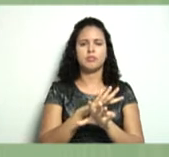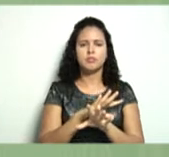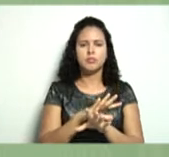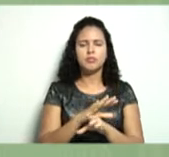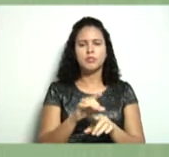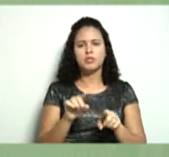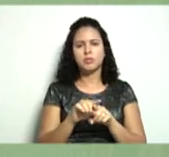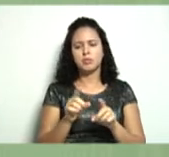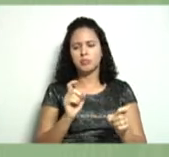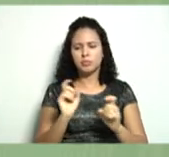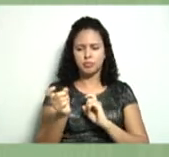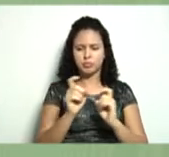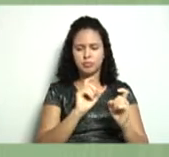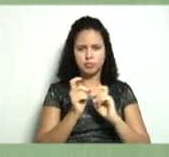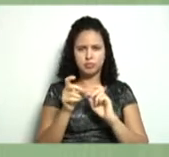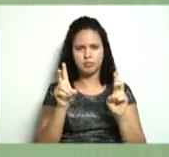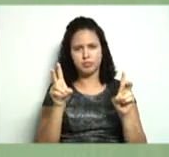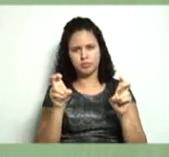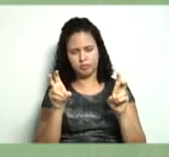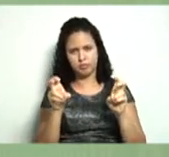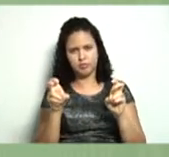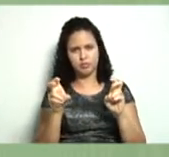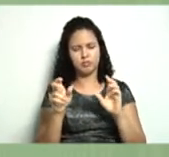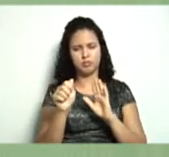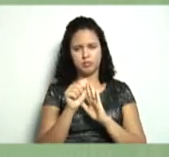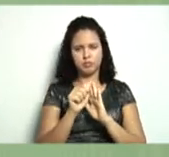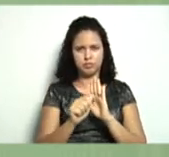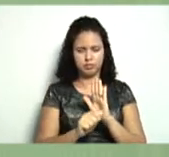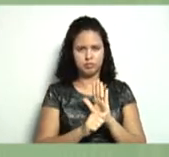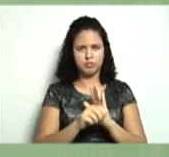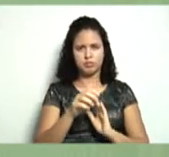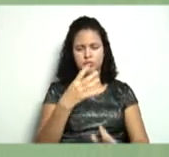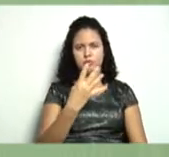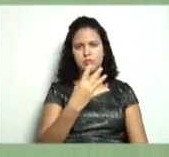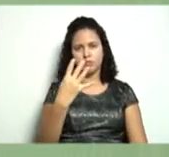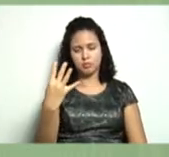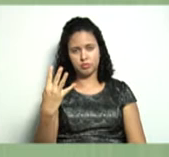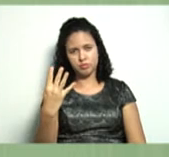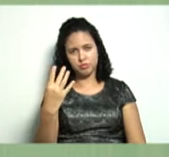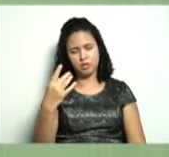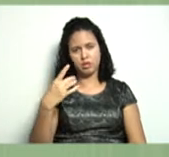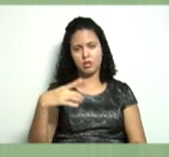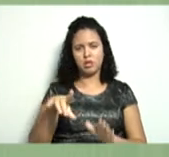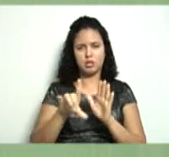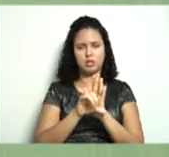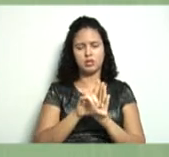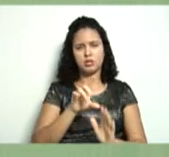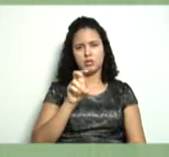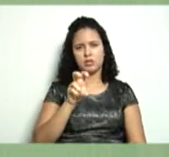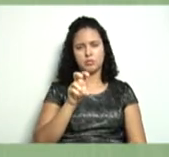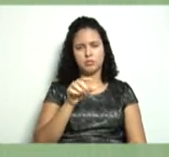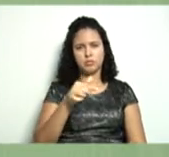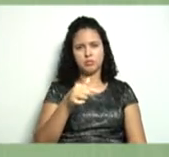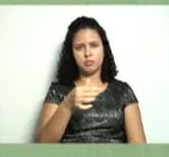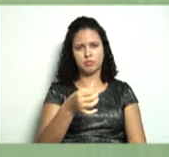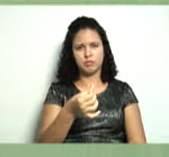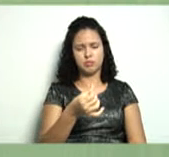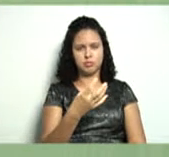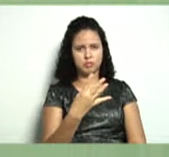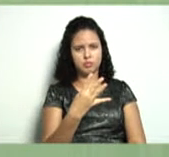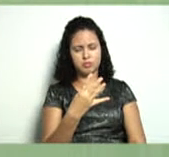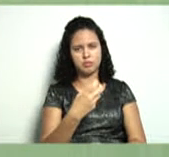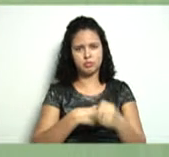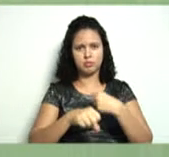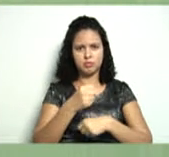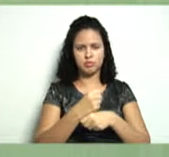deve deliberar sobre os assuntos descritos no artigo 44 da Lei 5.764, de 71.